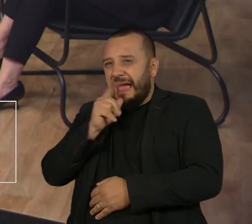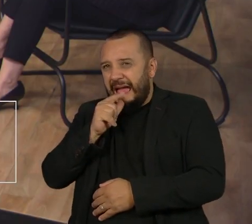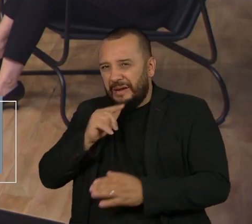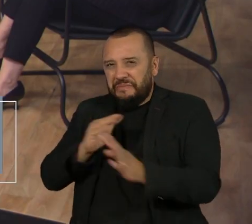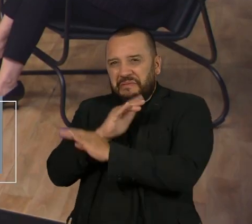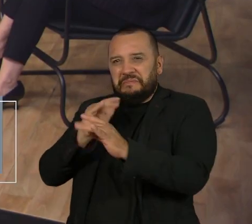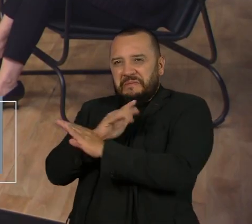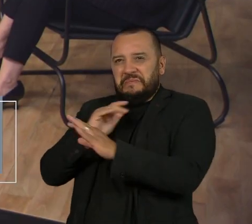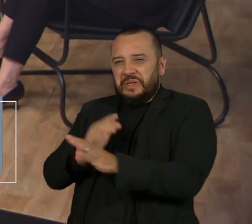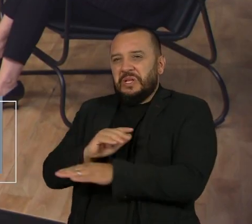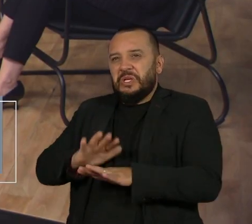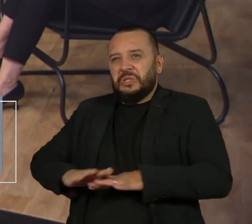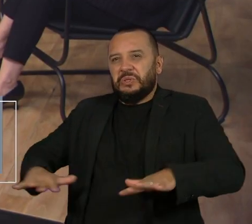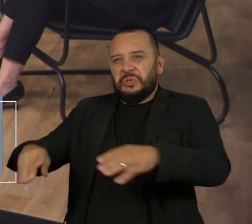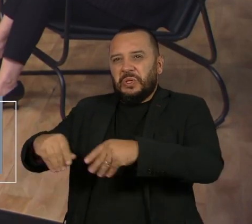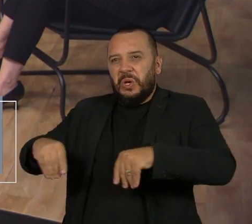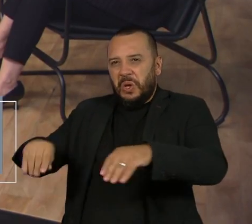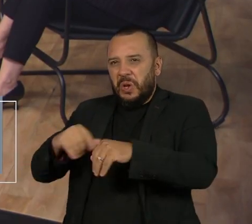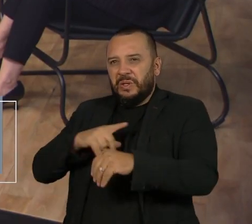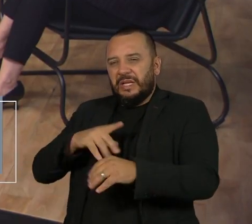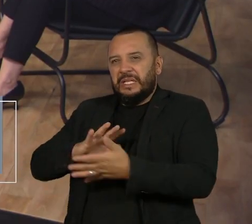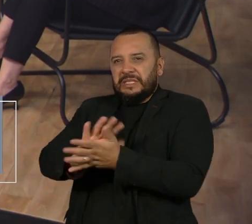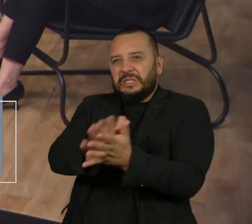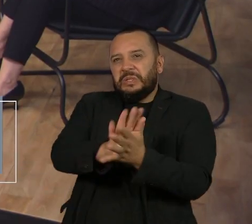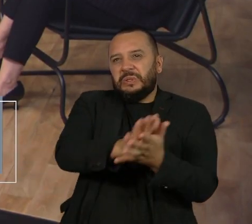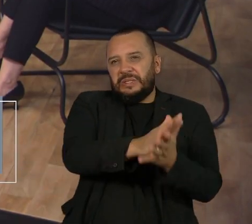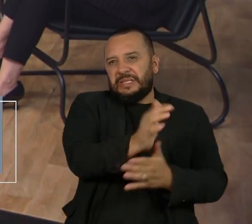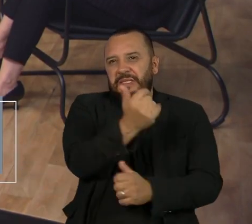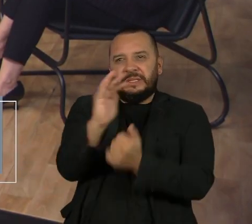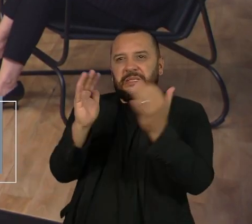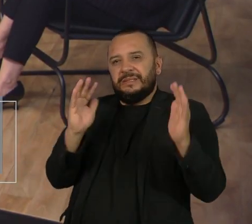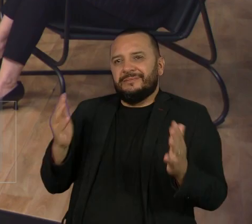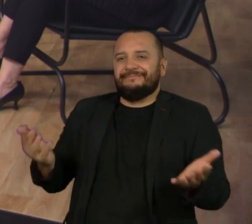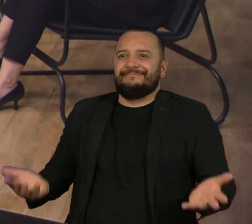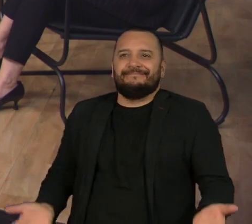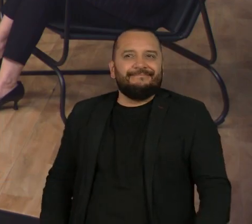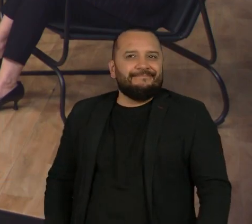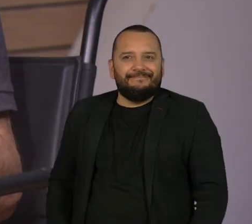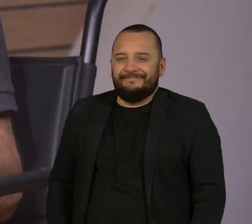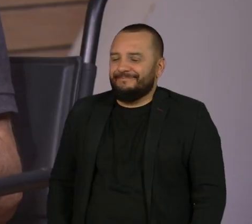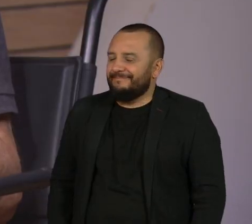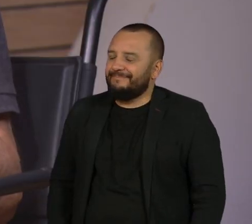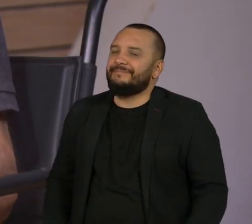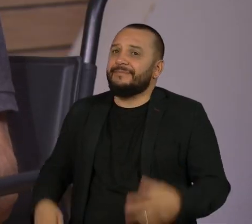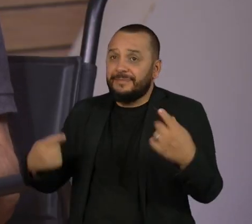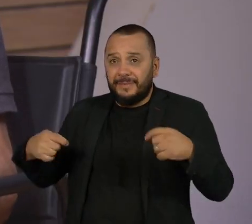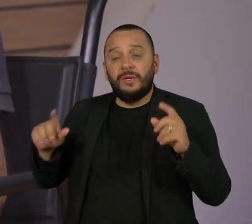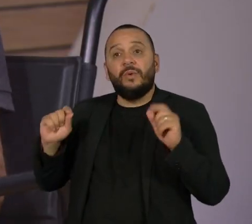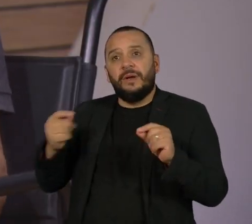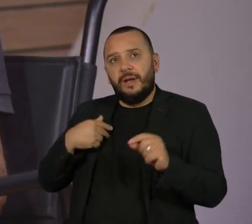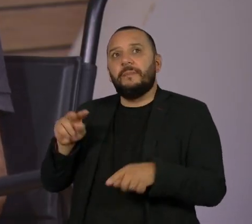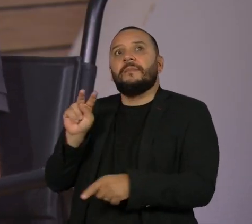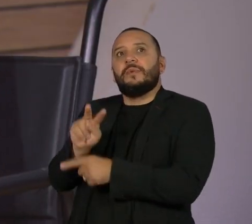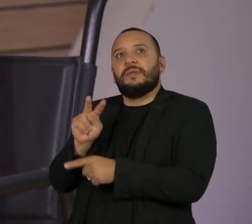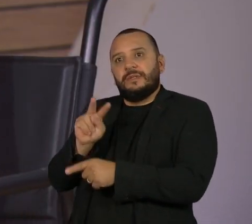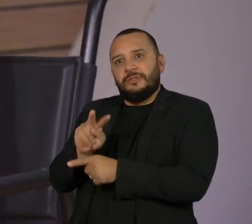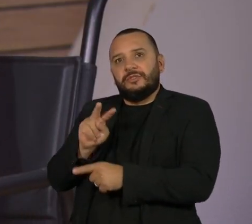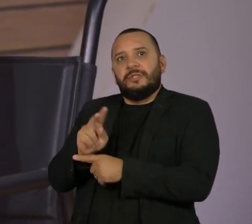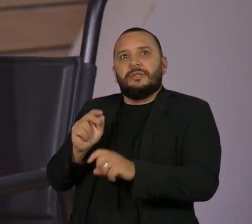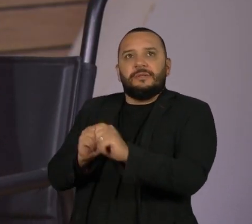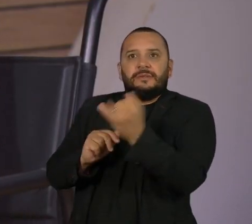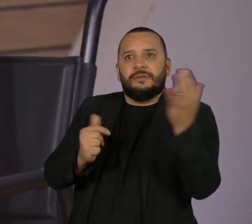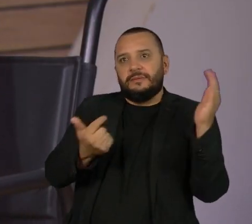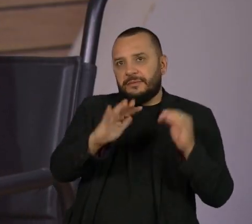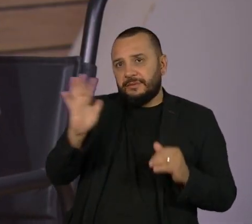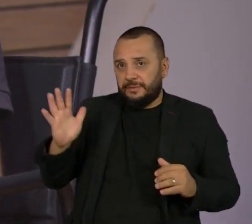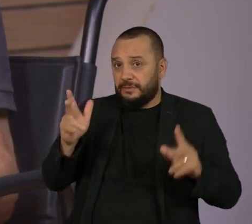sol, biodiversidade, tudo que tem direito, e não poupando, que é o nosso ativo, o nosso maior ativo. Como a gente